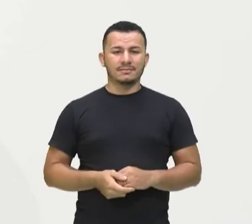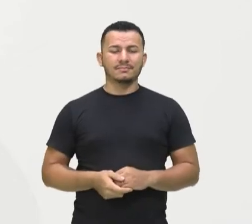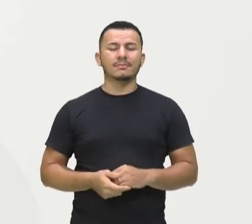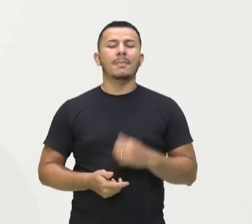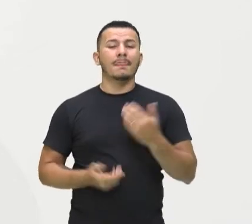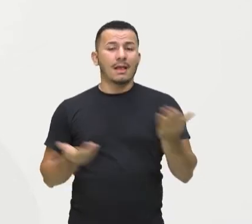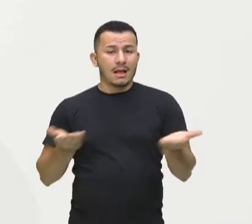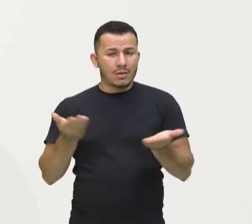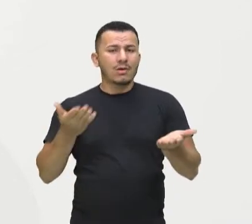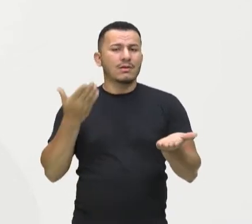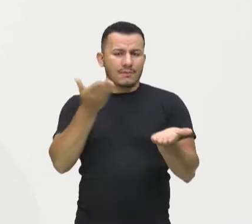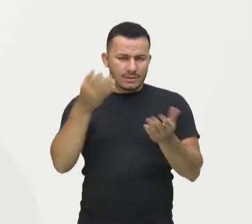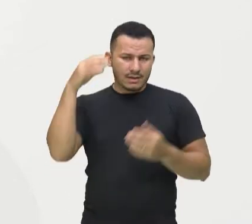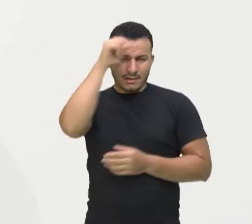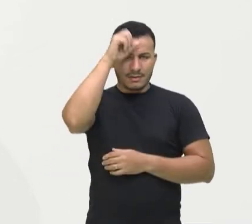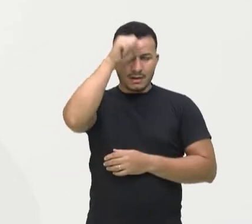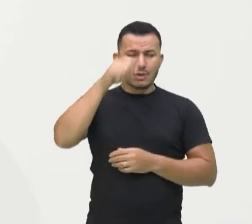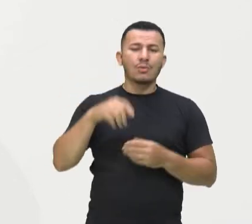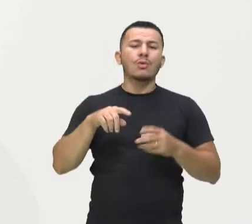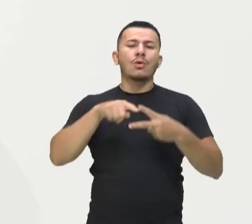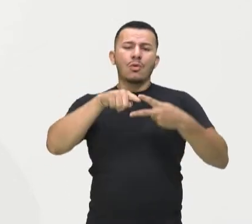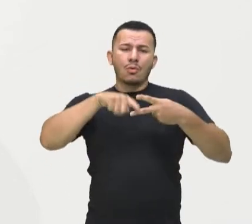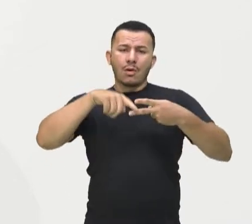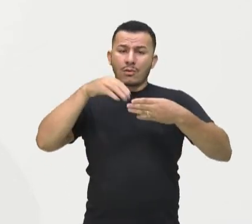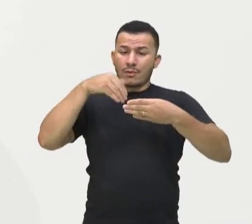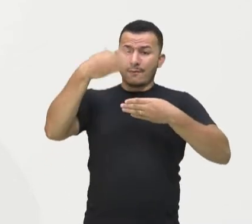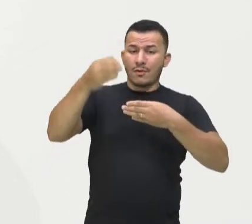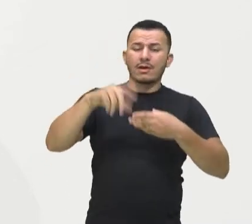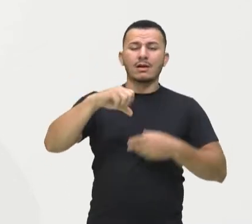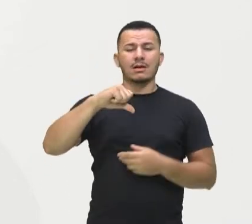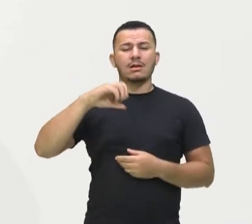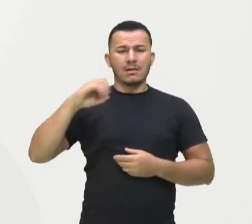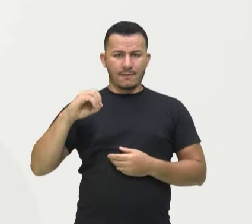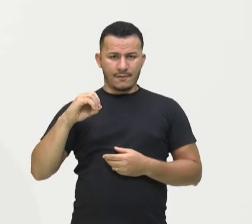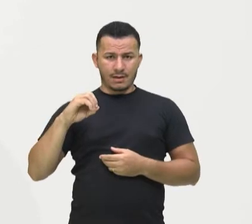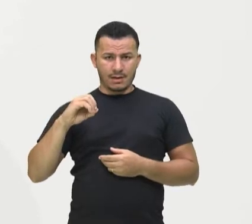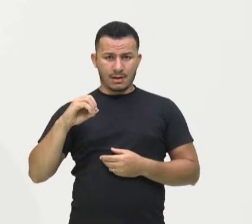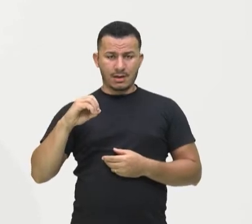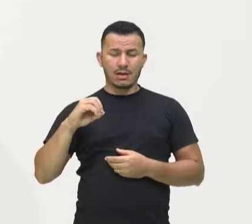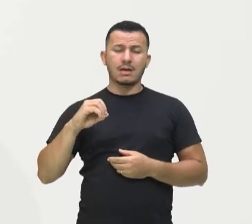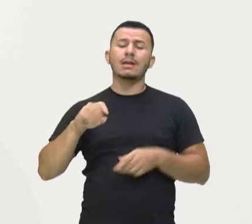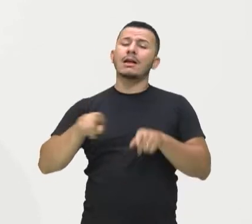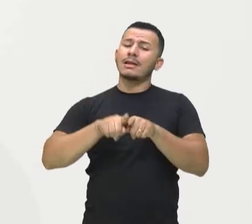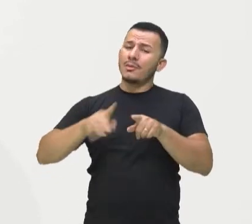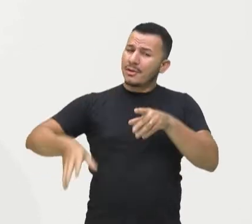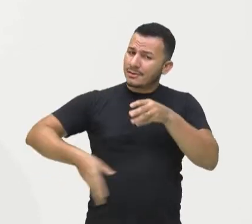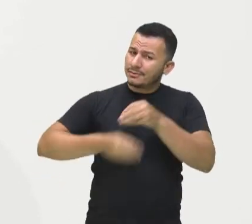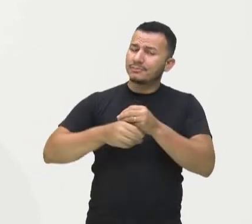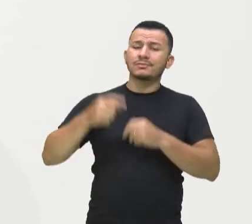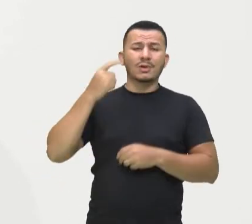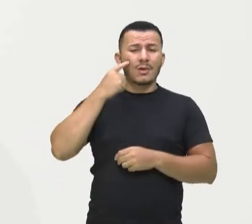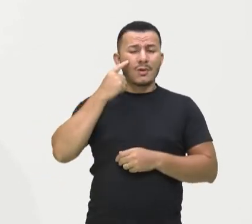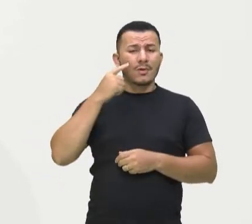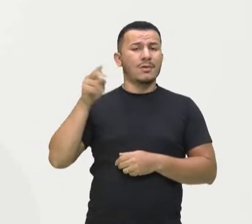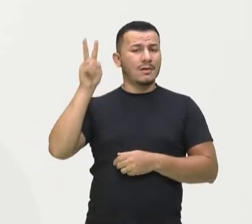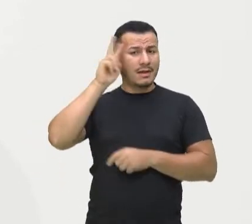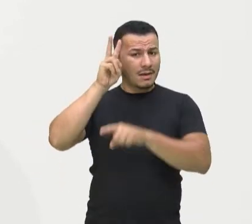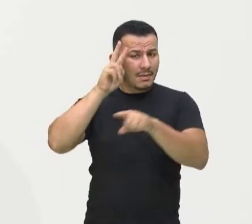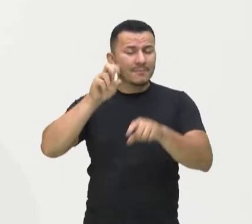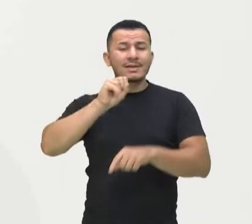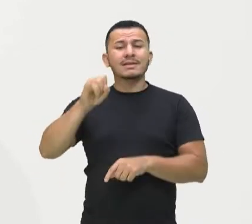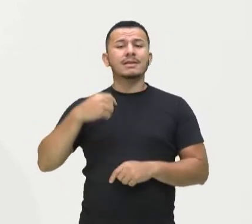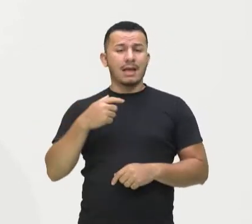então, né, que o ângulo externo dele é 90. E vale ressaltar, vale lembrar, se o professor pedisse para